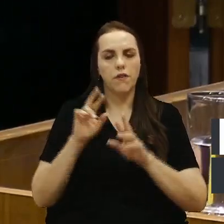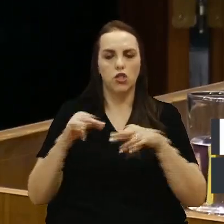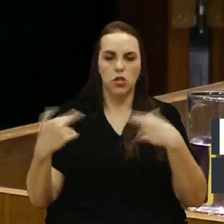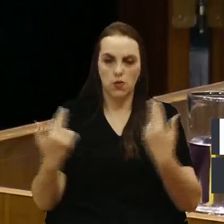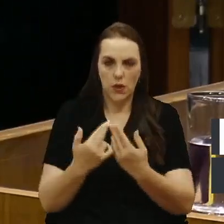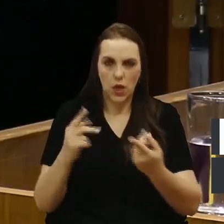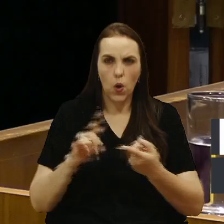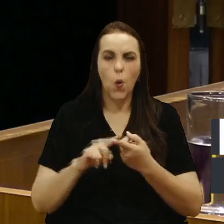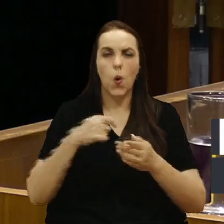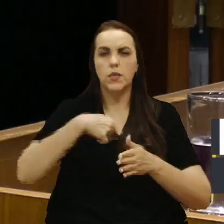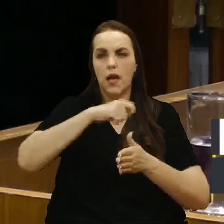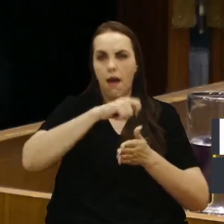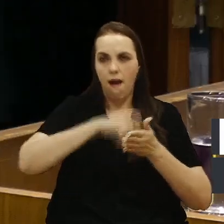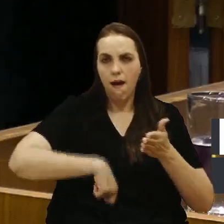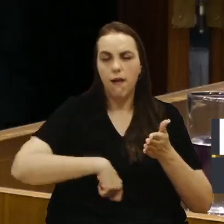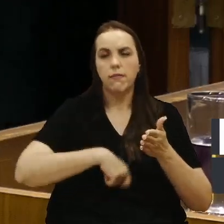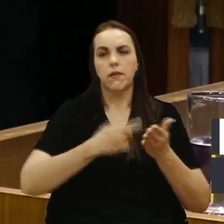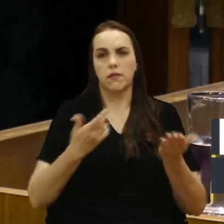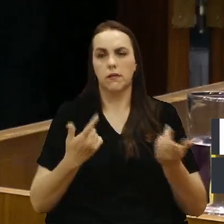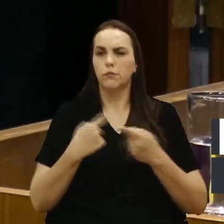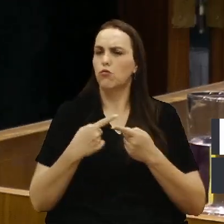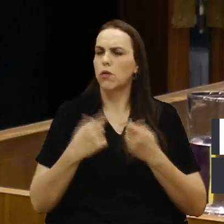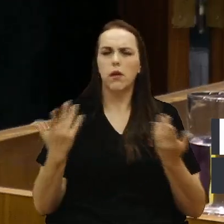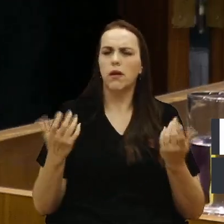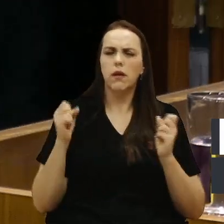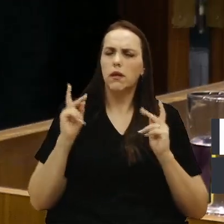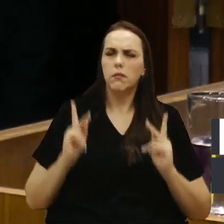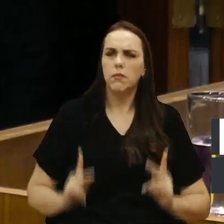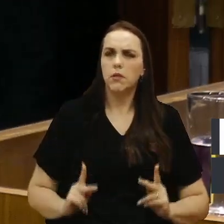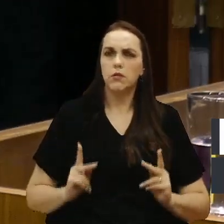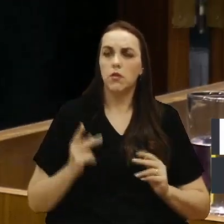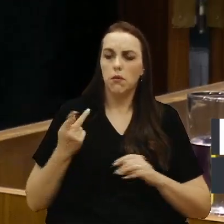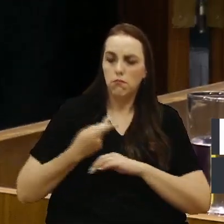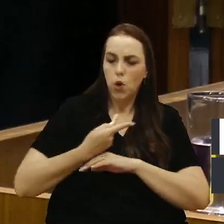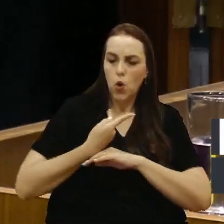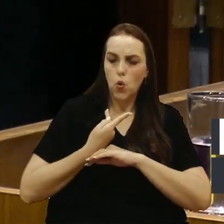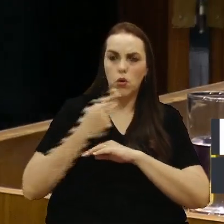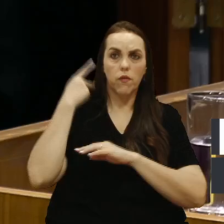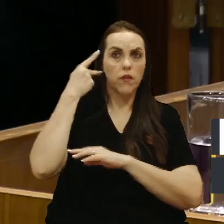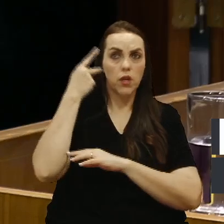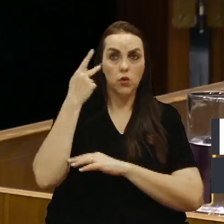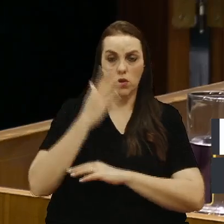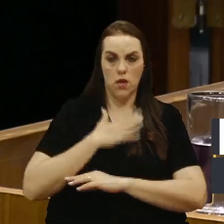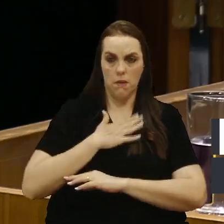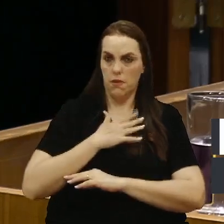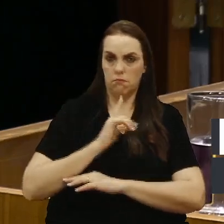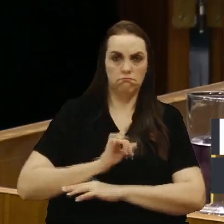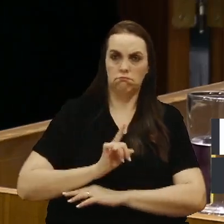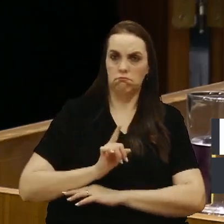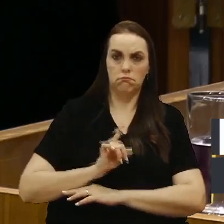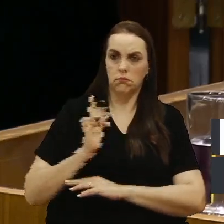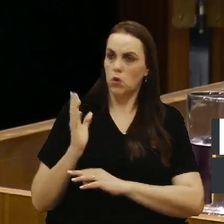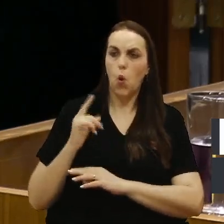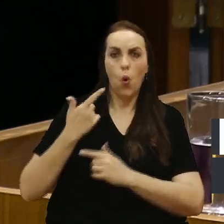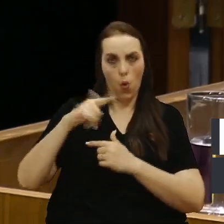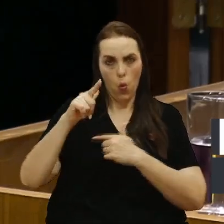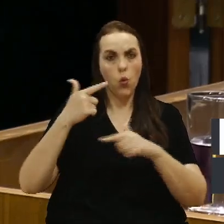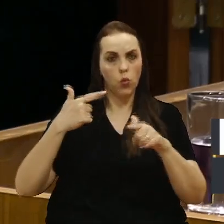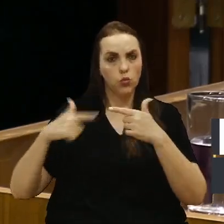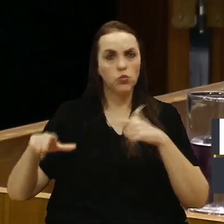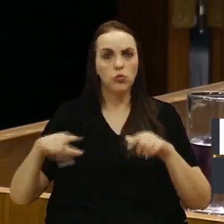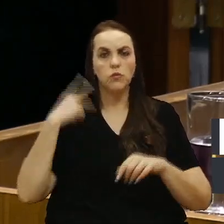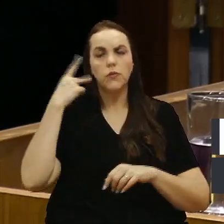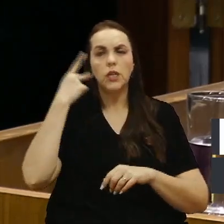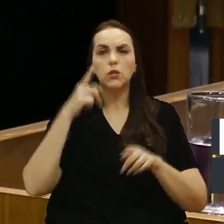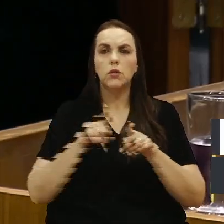reuniões, dessas atas que acontecem, porque as pessoas estão buscando os vereadores e elas não buscaram só esta vereadora, elas buscaram outros vereadores